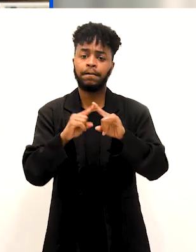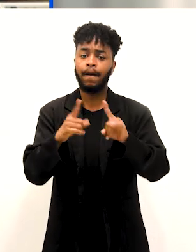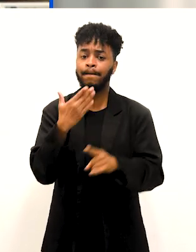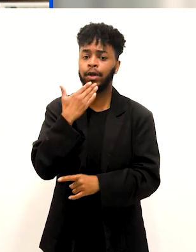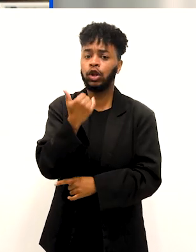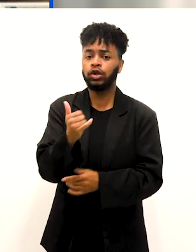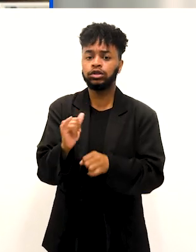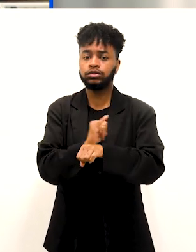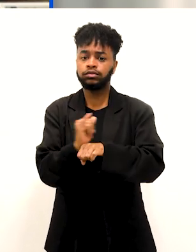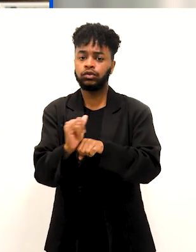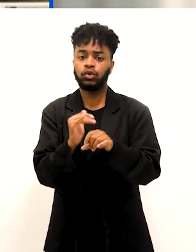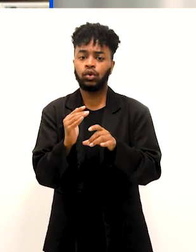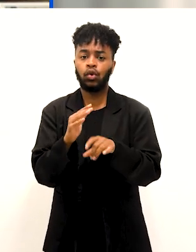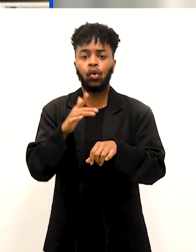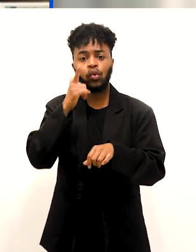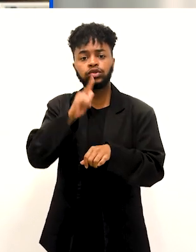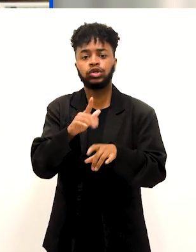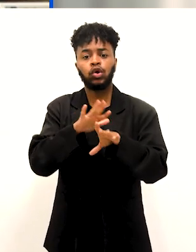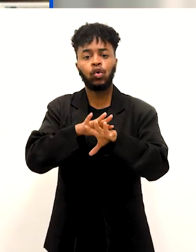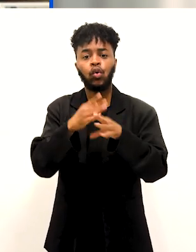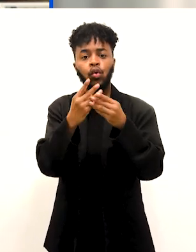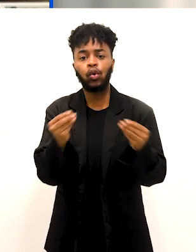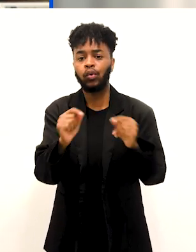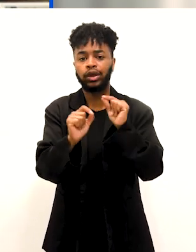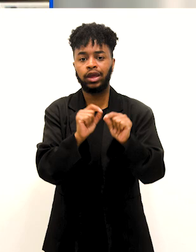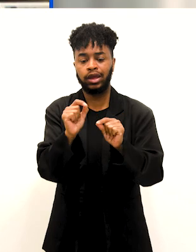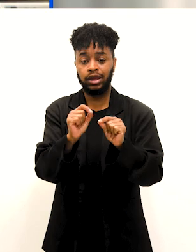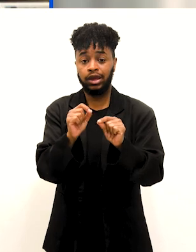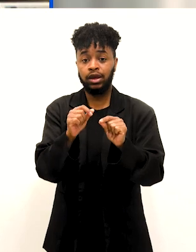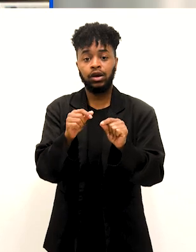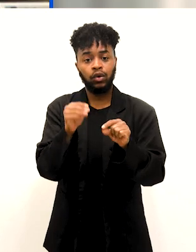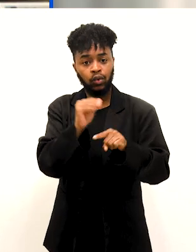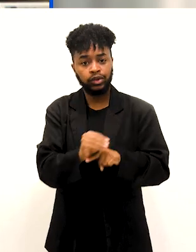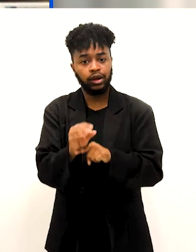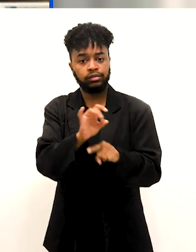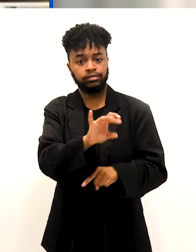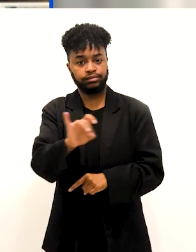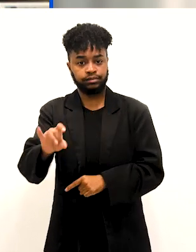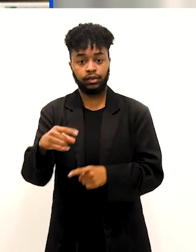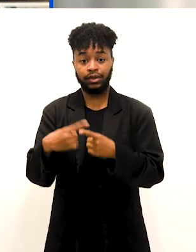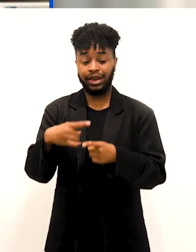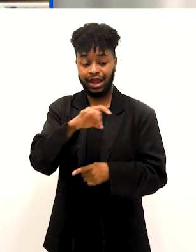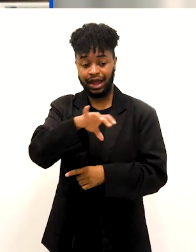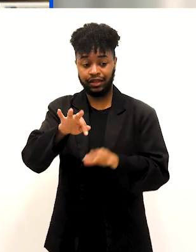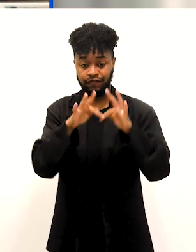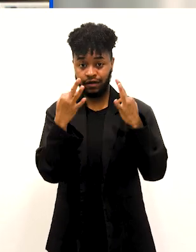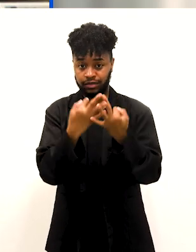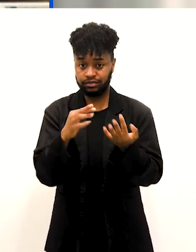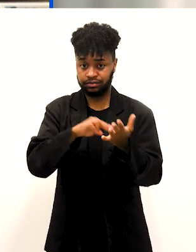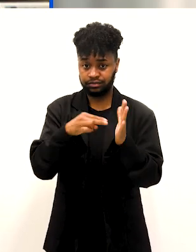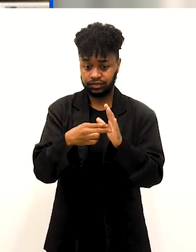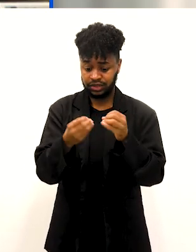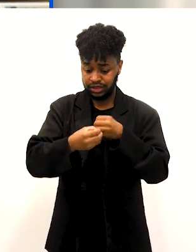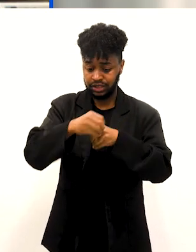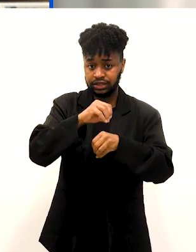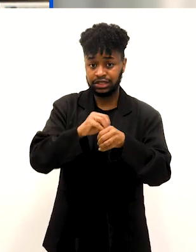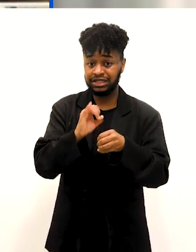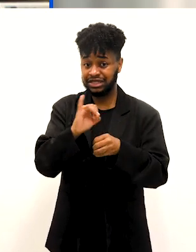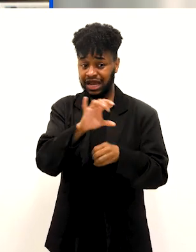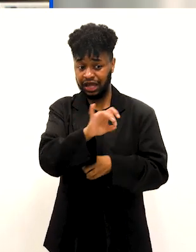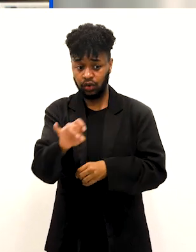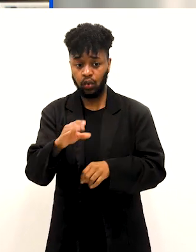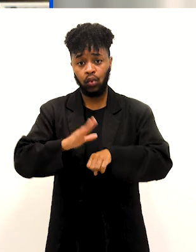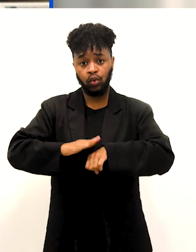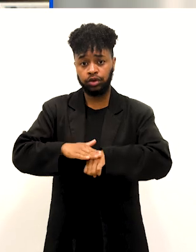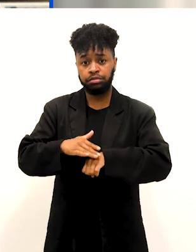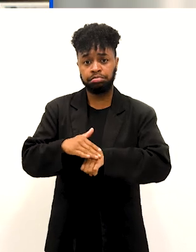curar um corpo doente é começar a cuidar célula por célula. Cada família é uma célula na sociedade. Se cada família cuidasse bem do seu jardim, cuidasse